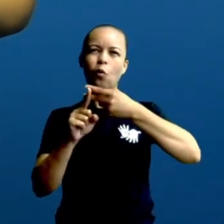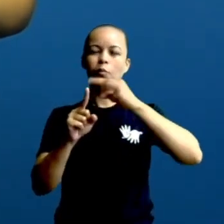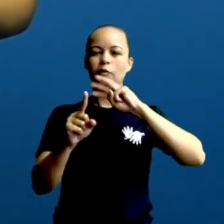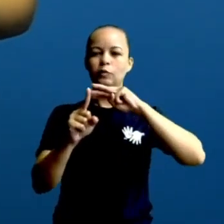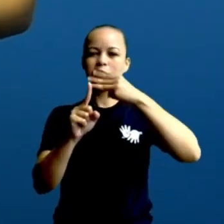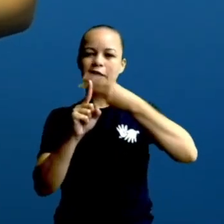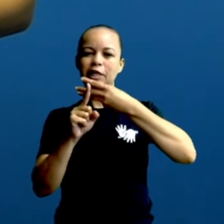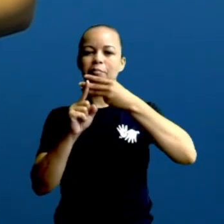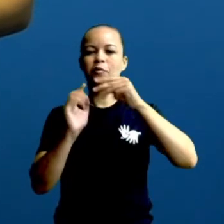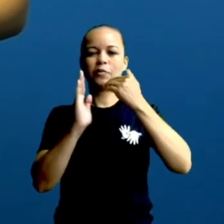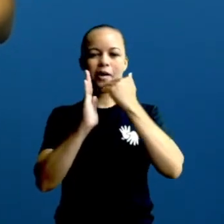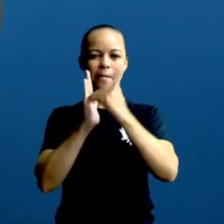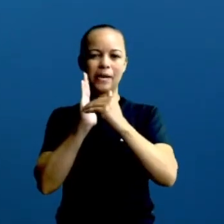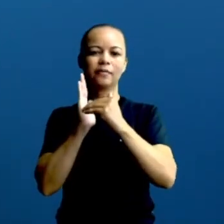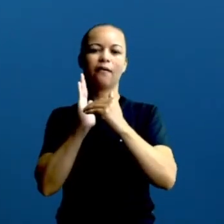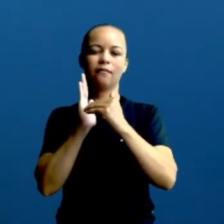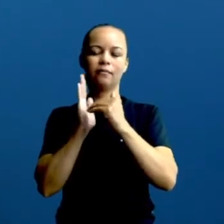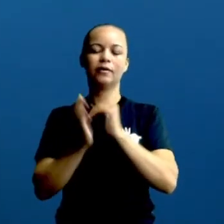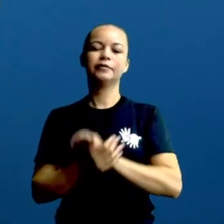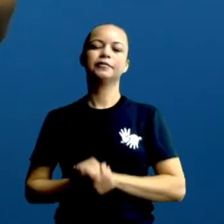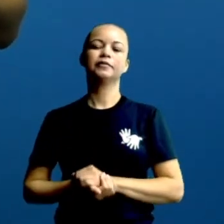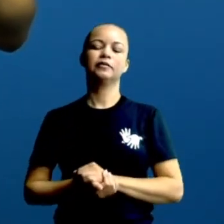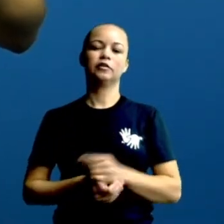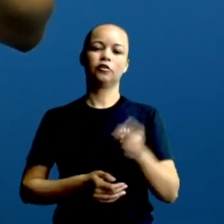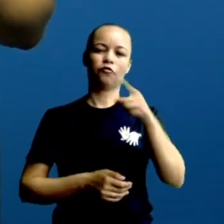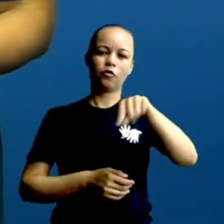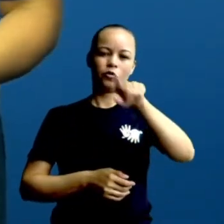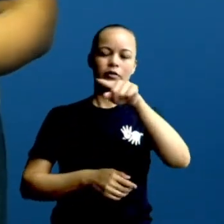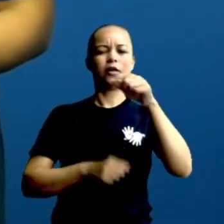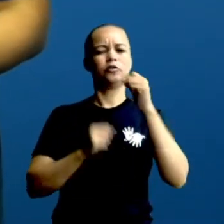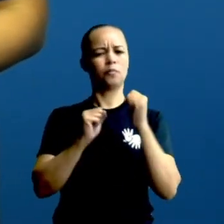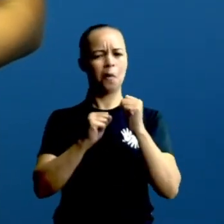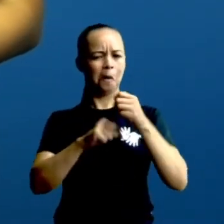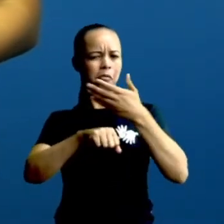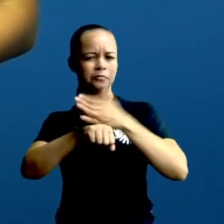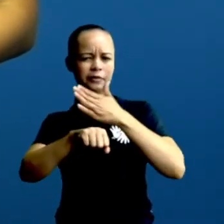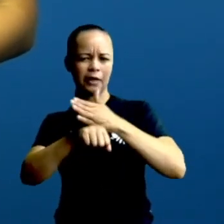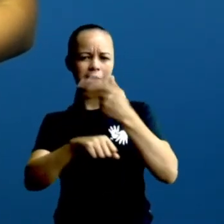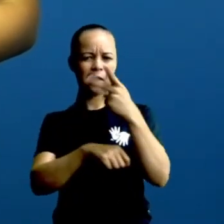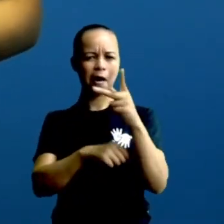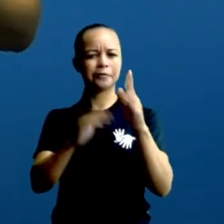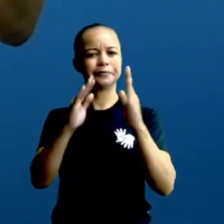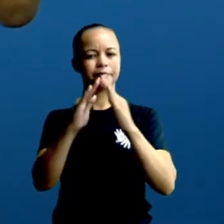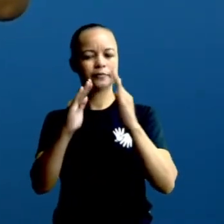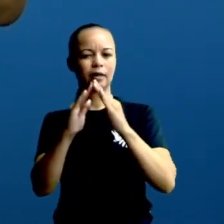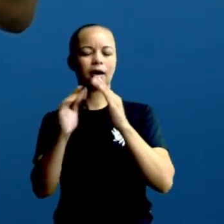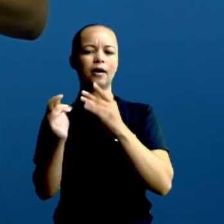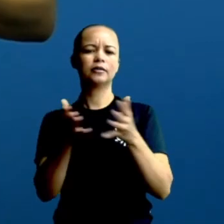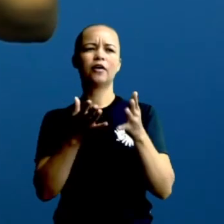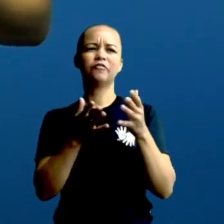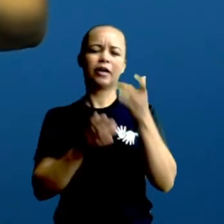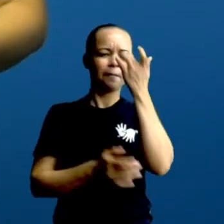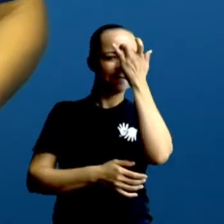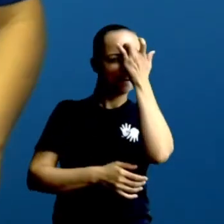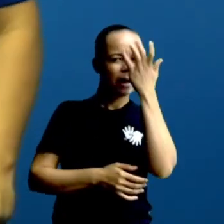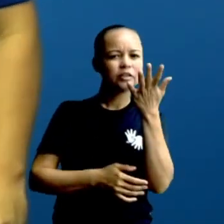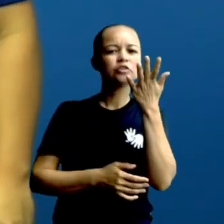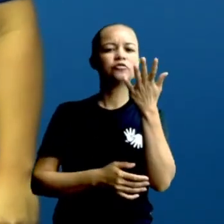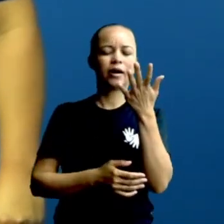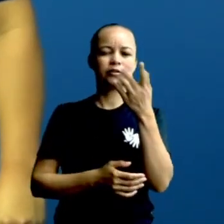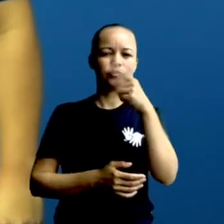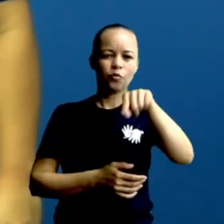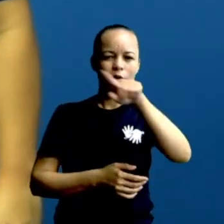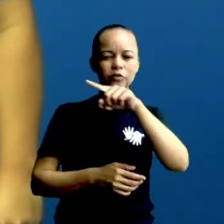e a metade então vocês podem treinar em casa tá certo aí fica mais fácil